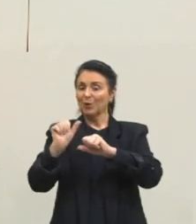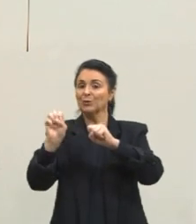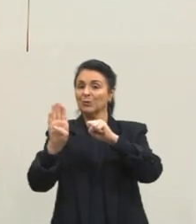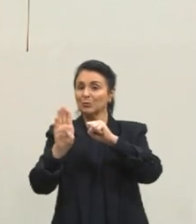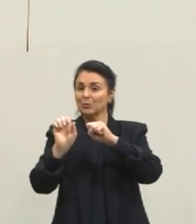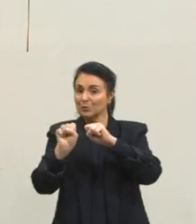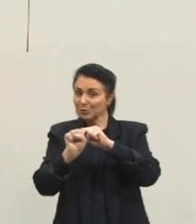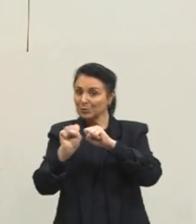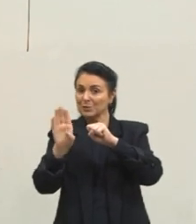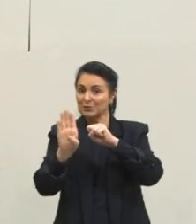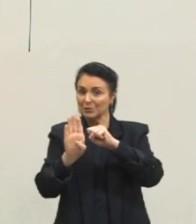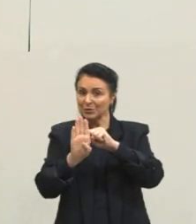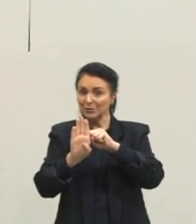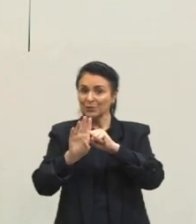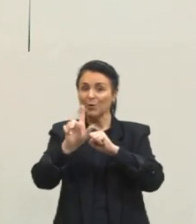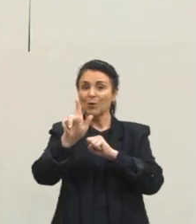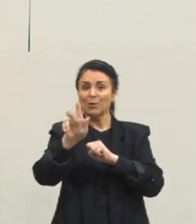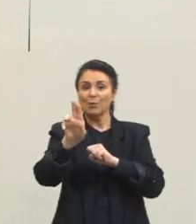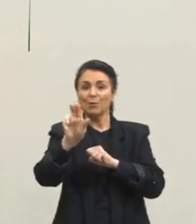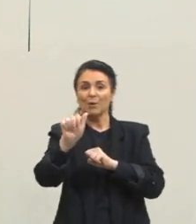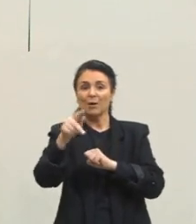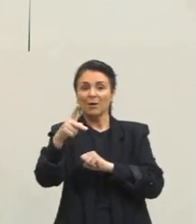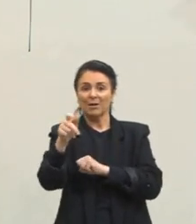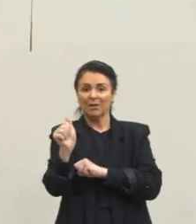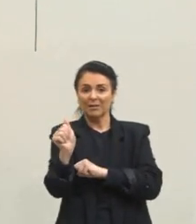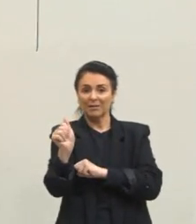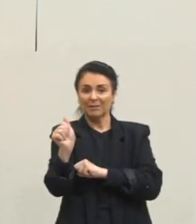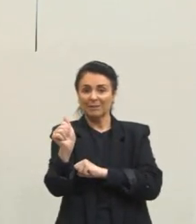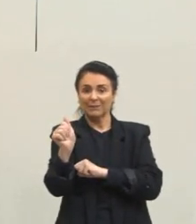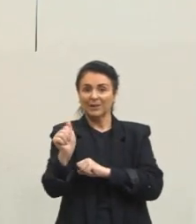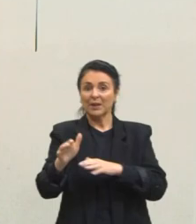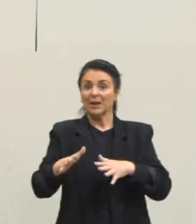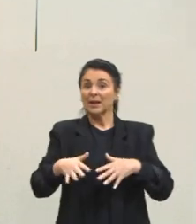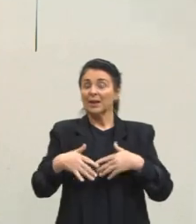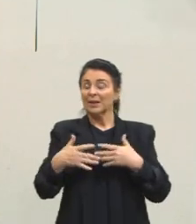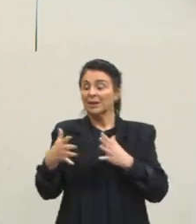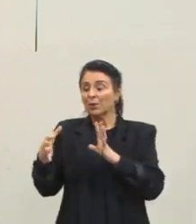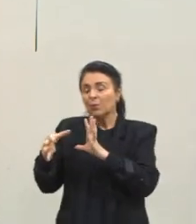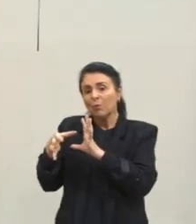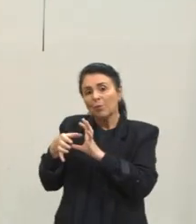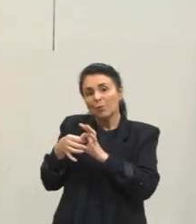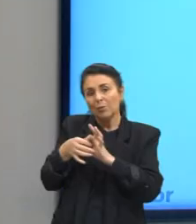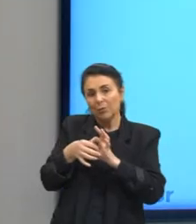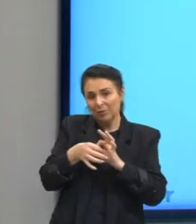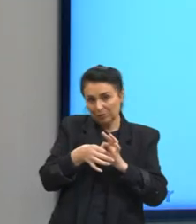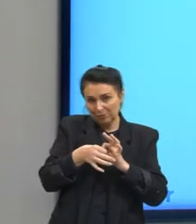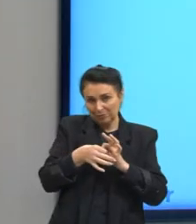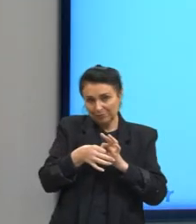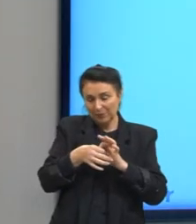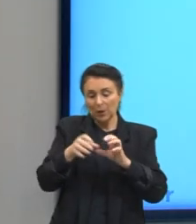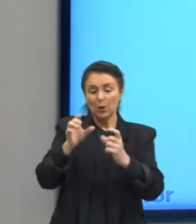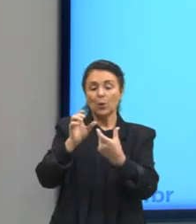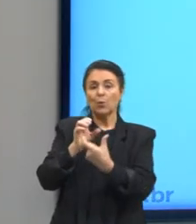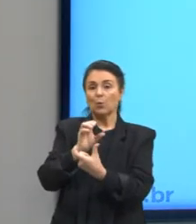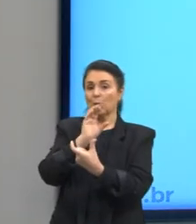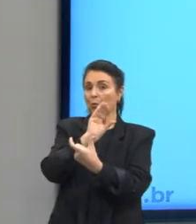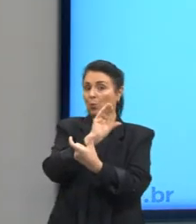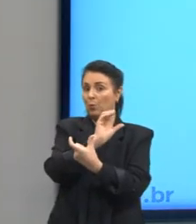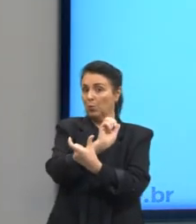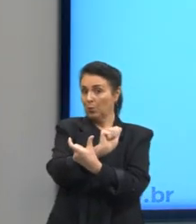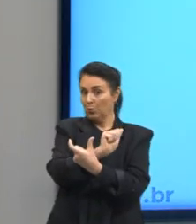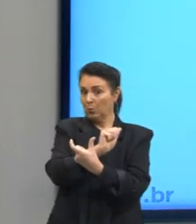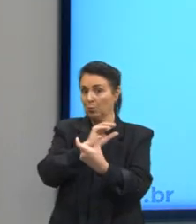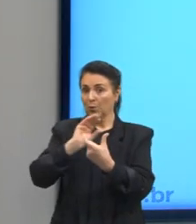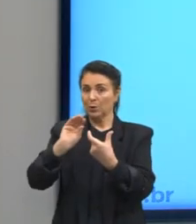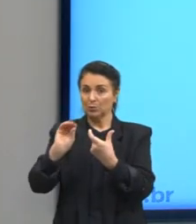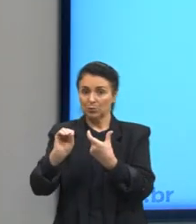mapa né então gente nesse contexto o nosso artigo neutro que não varia